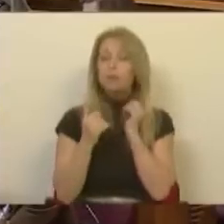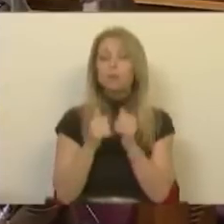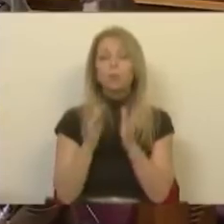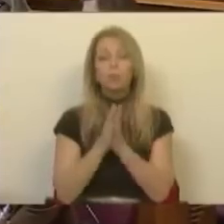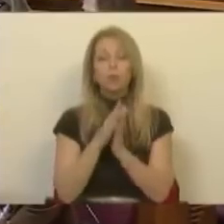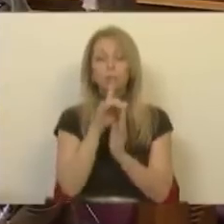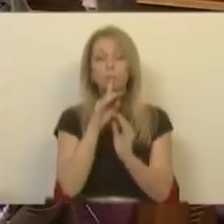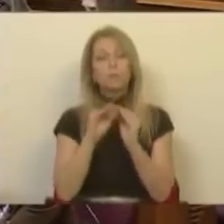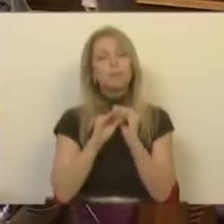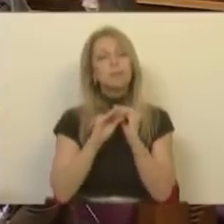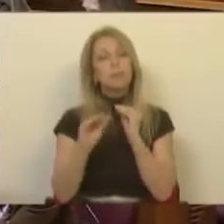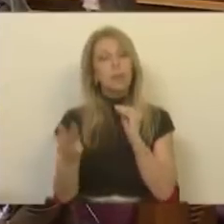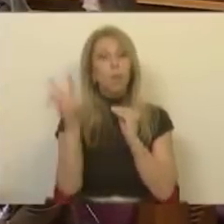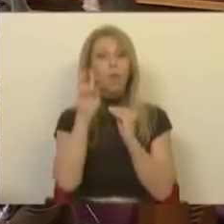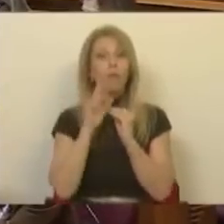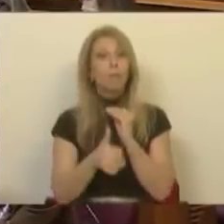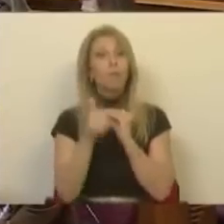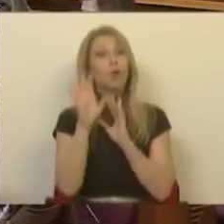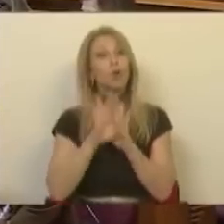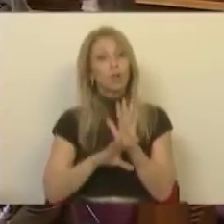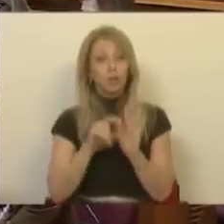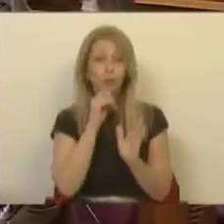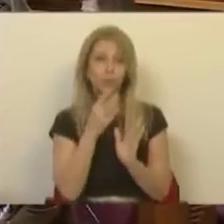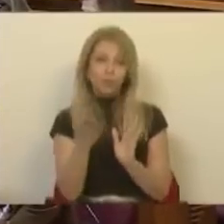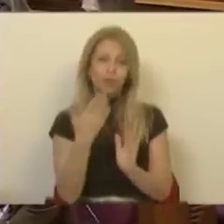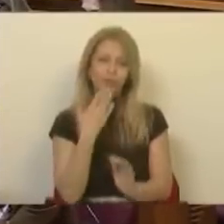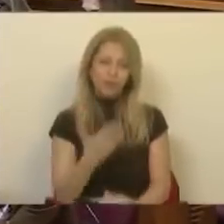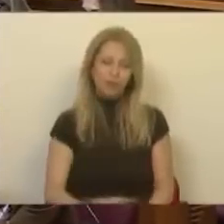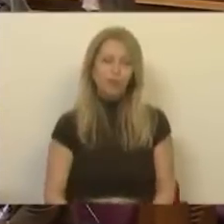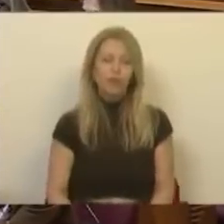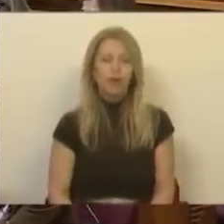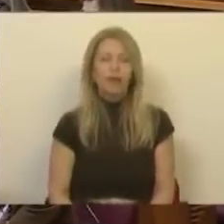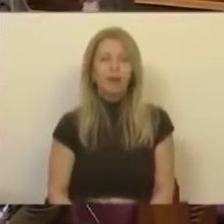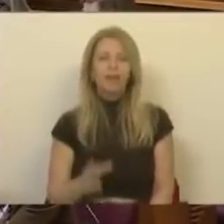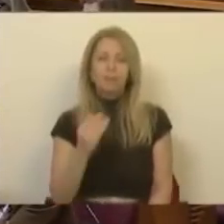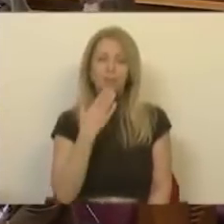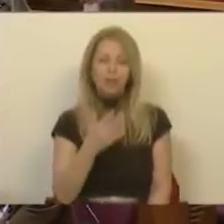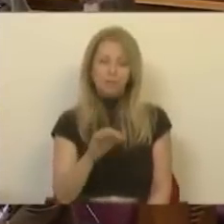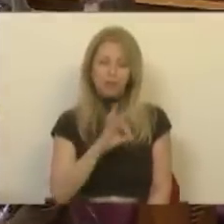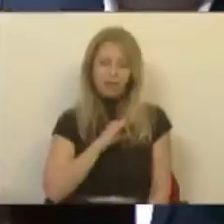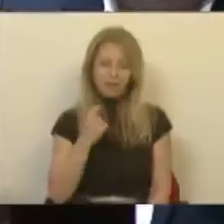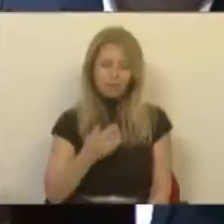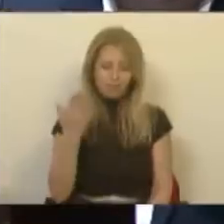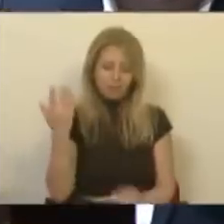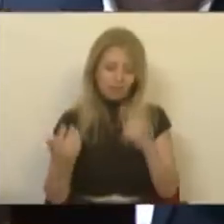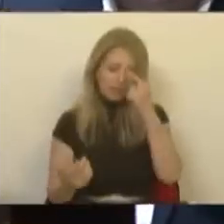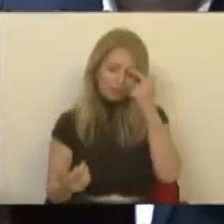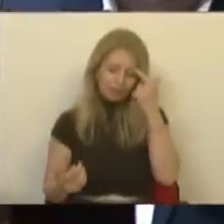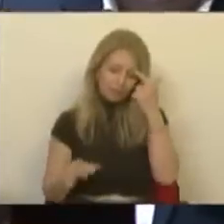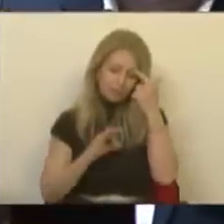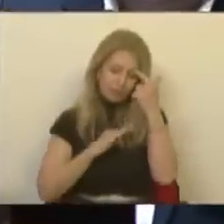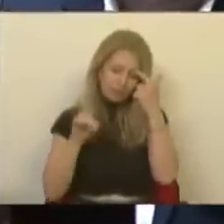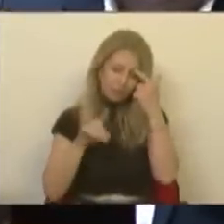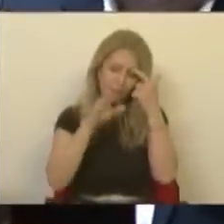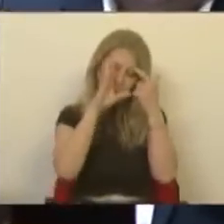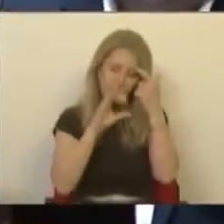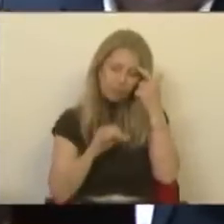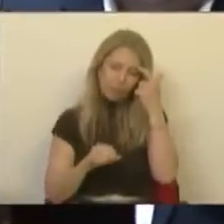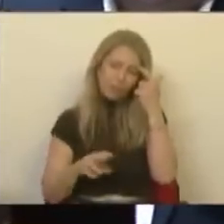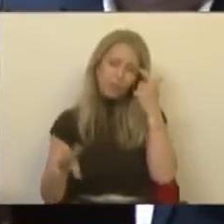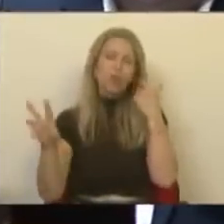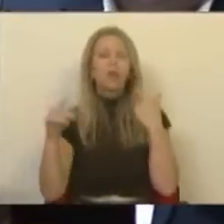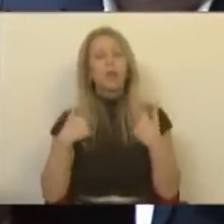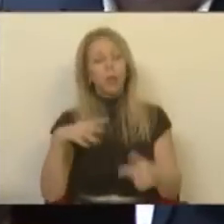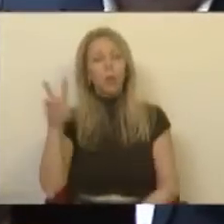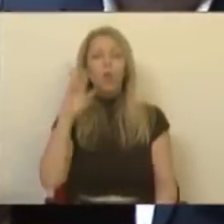ouvi-la nas melhores condições possíveis vai ser Muito obrigado senhor presidente senhor primeiro ministro ouviu